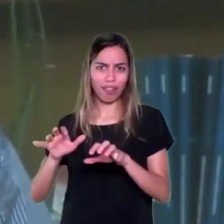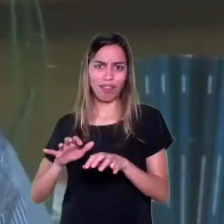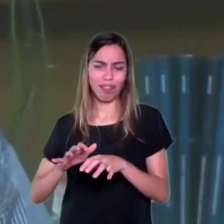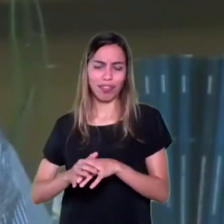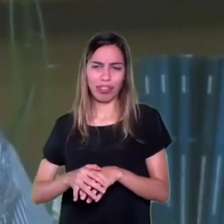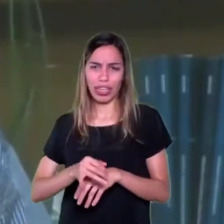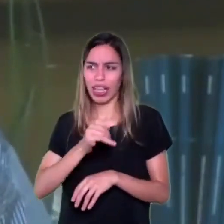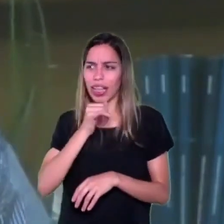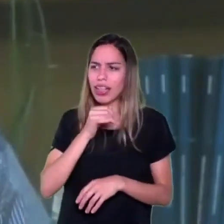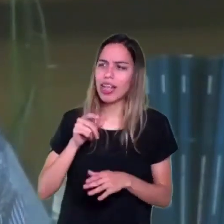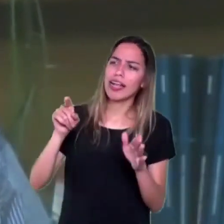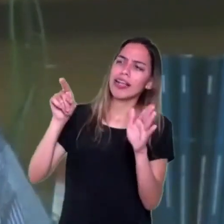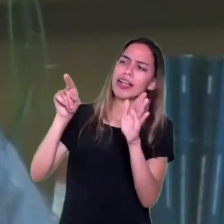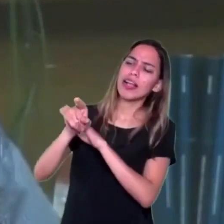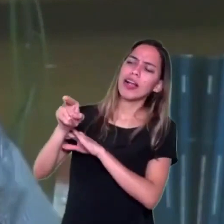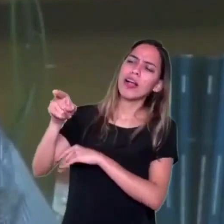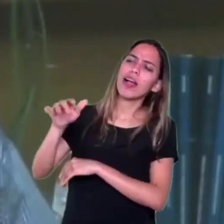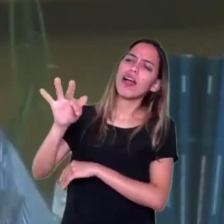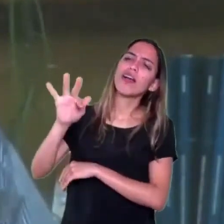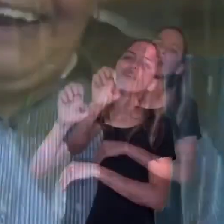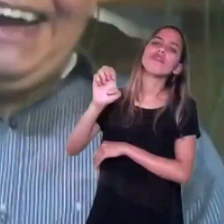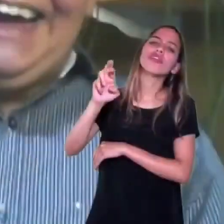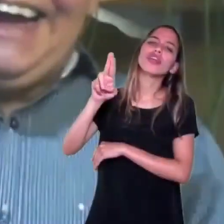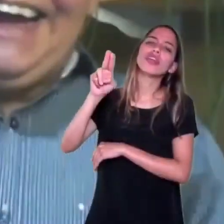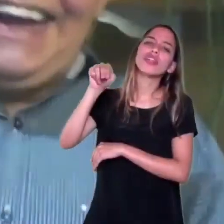olhos verdes.